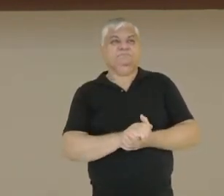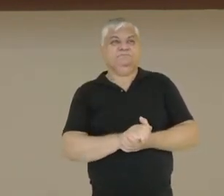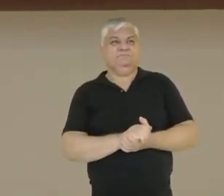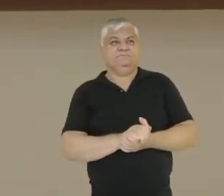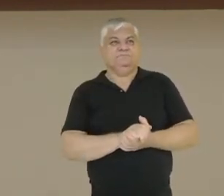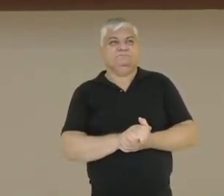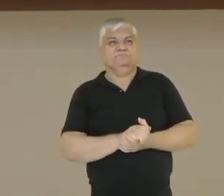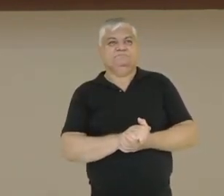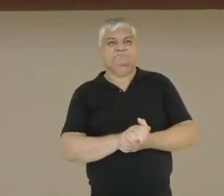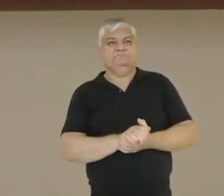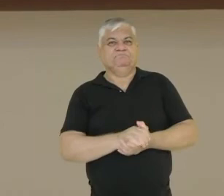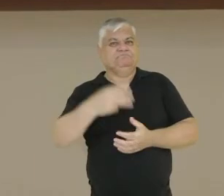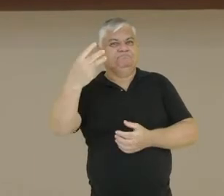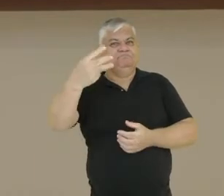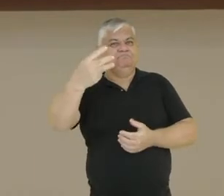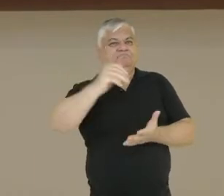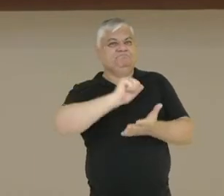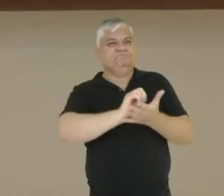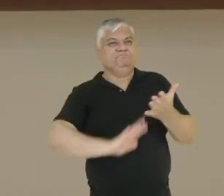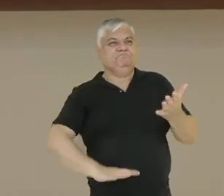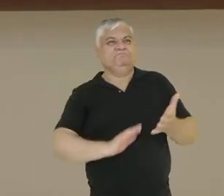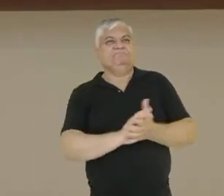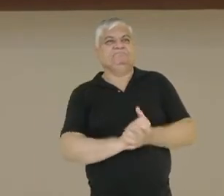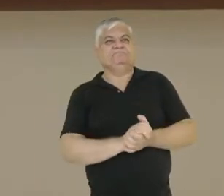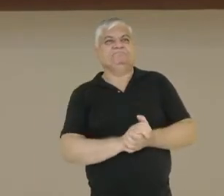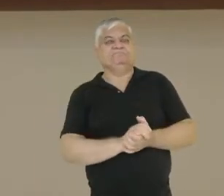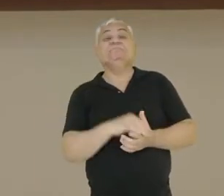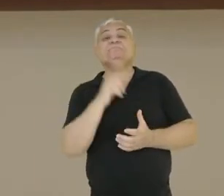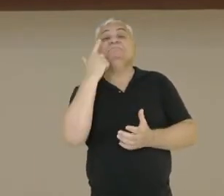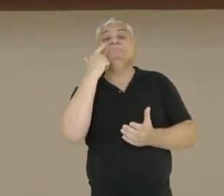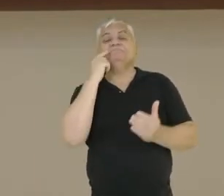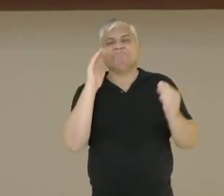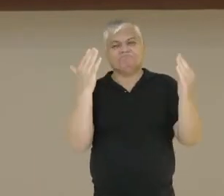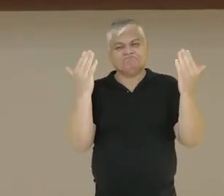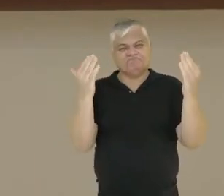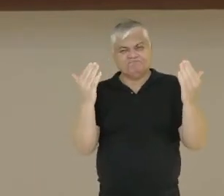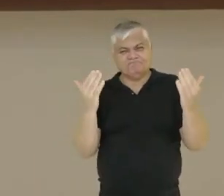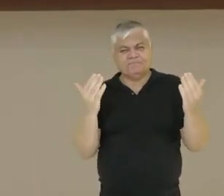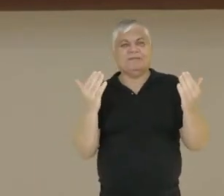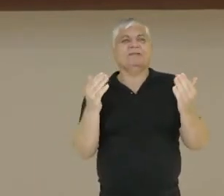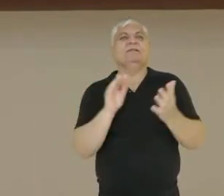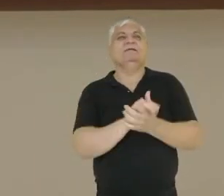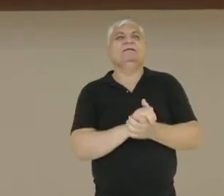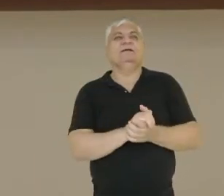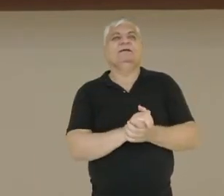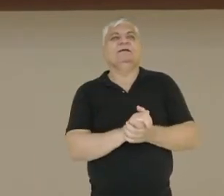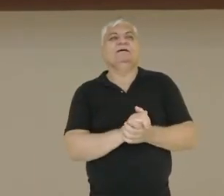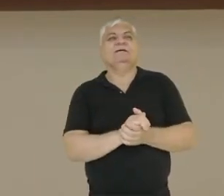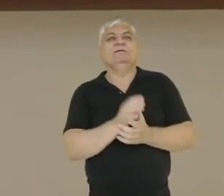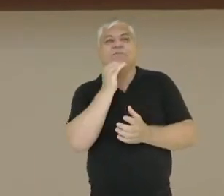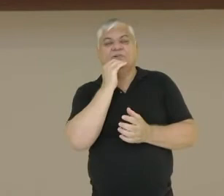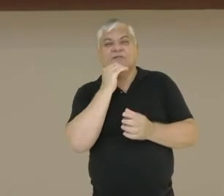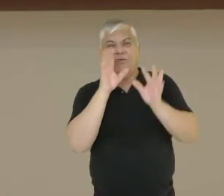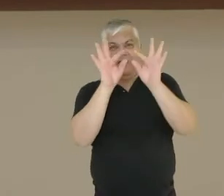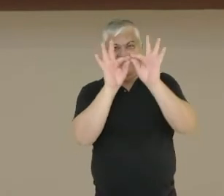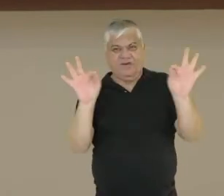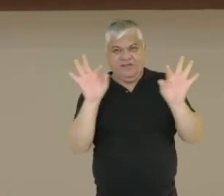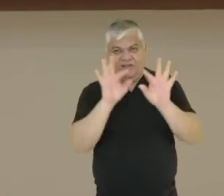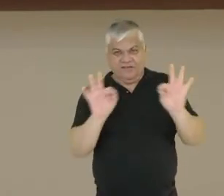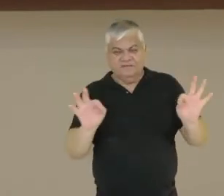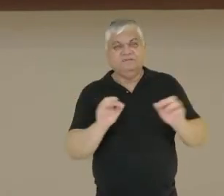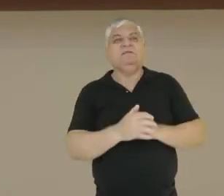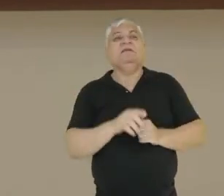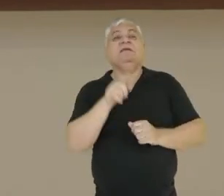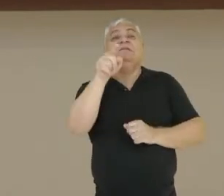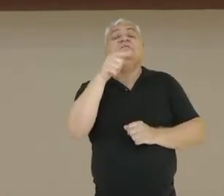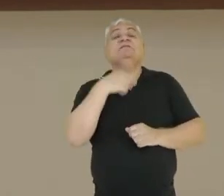tá? Atividade 3. Vamos analisar a oração abaixo e você